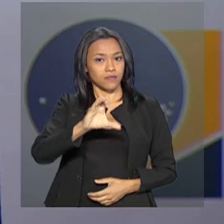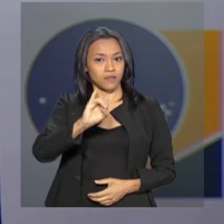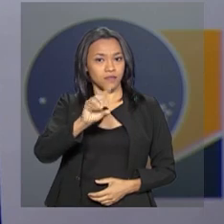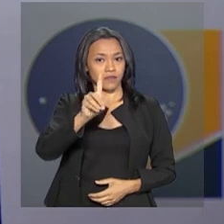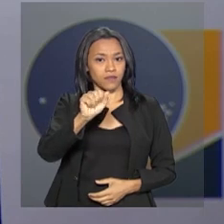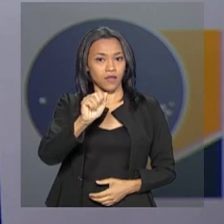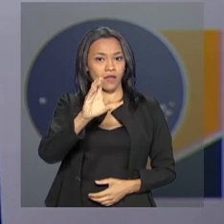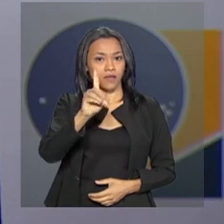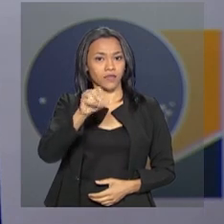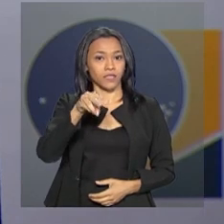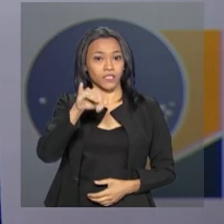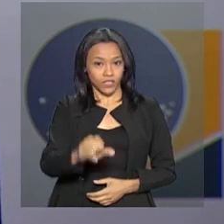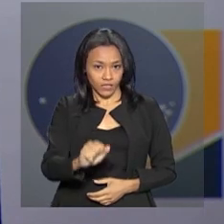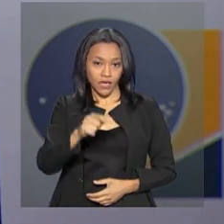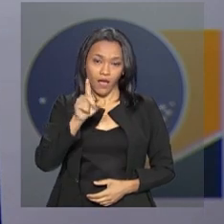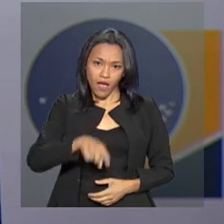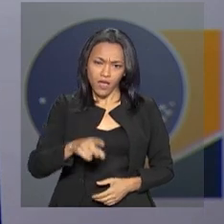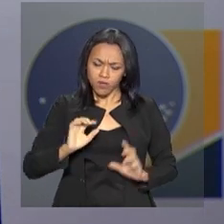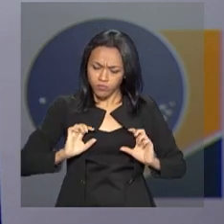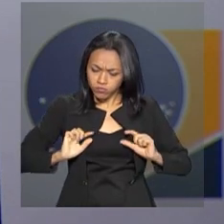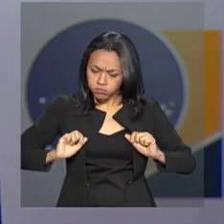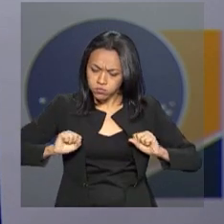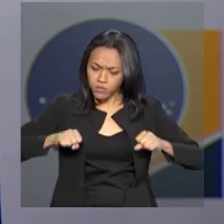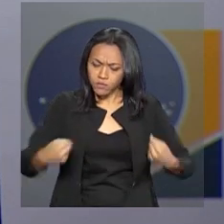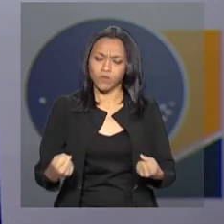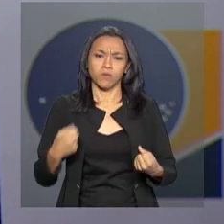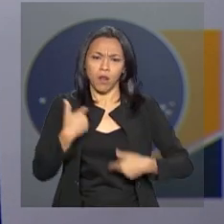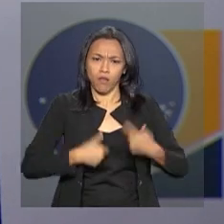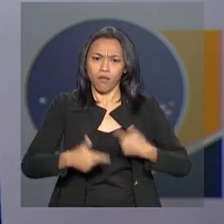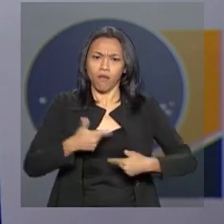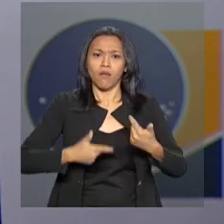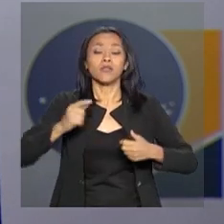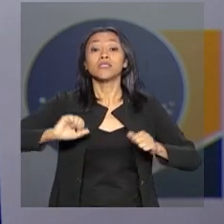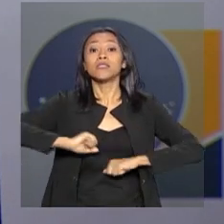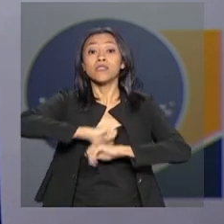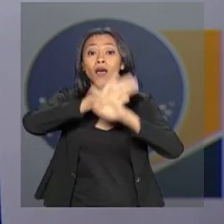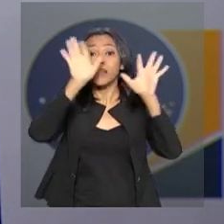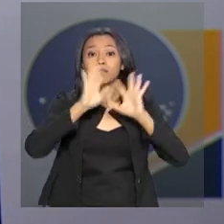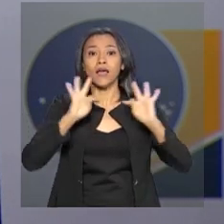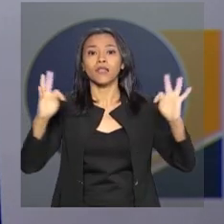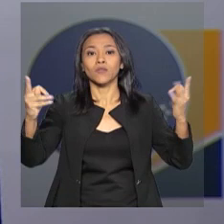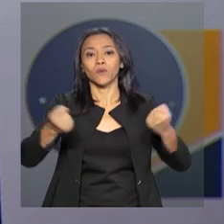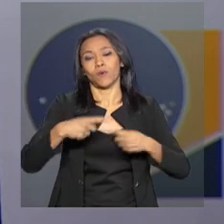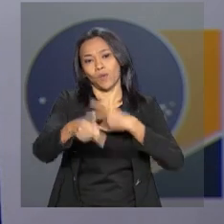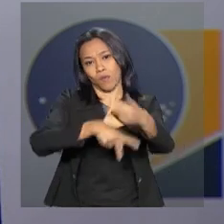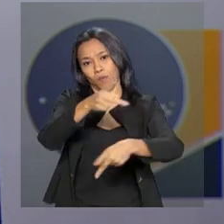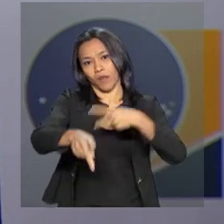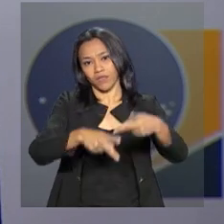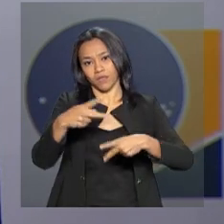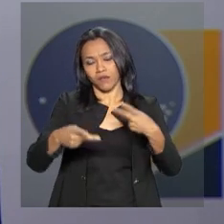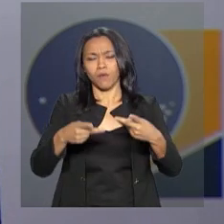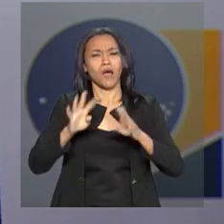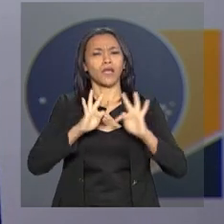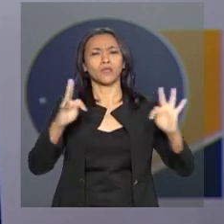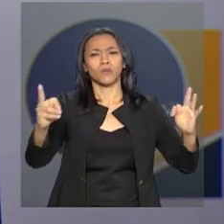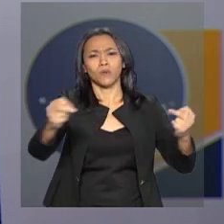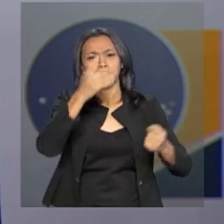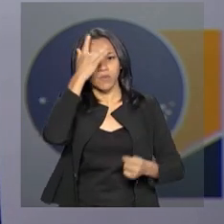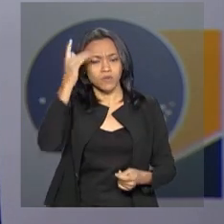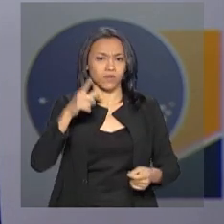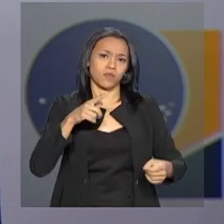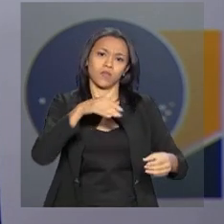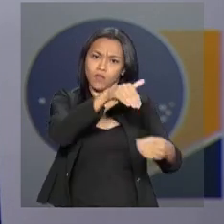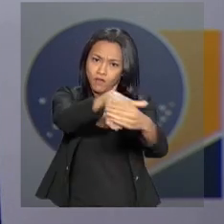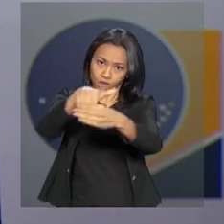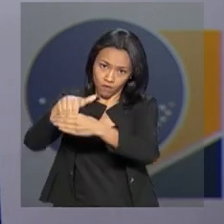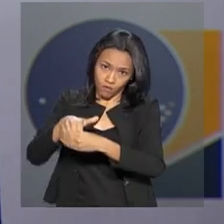intensificou o nosso trabalho no sentido do esclarecimento a toda a população, a todos os eleitores, do